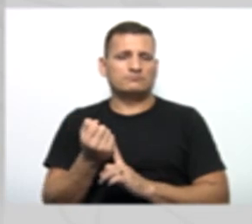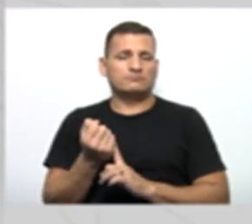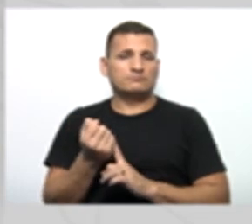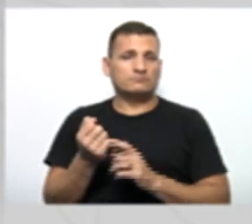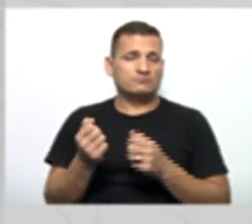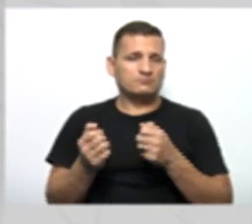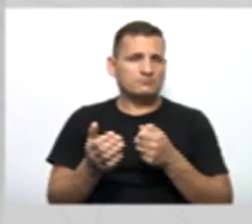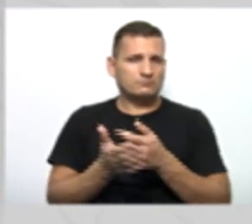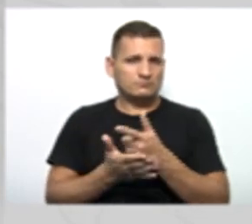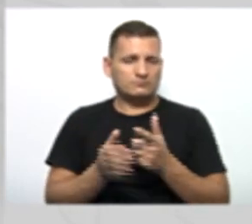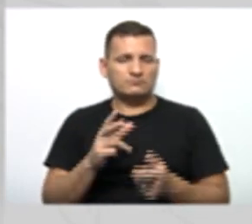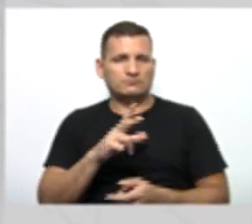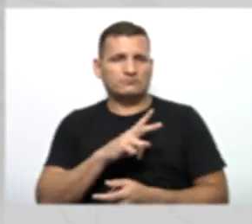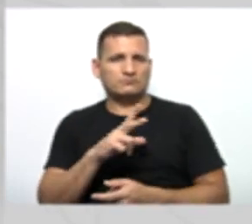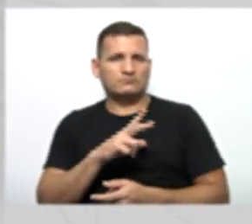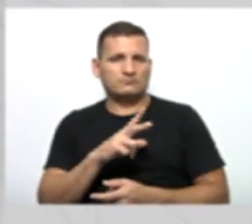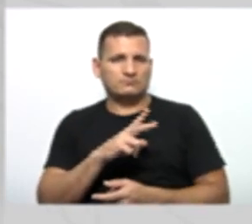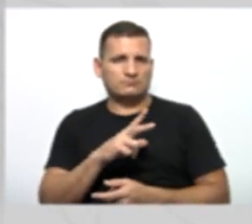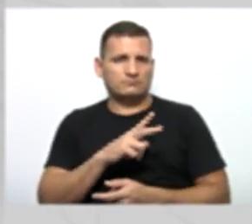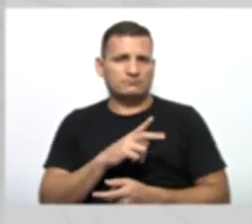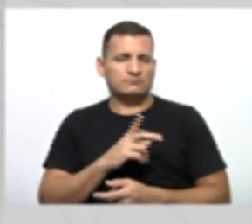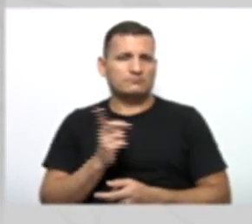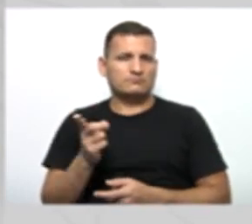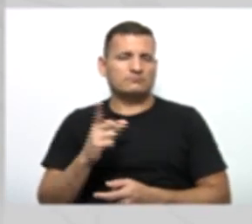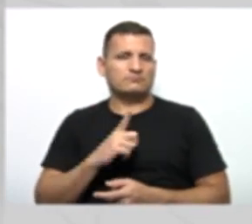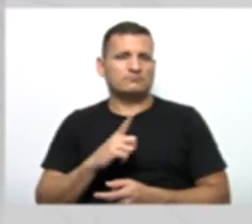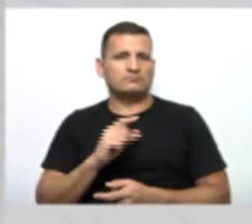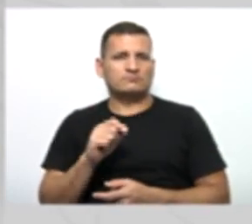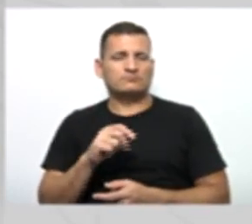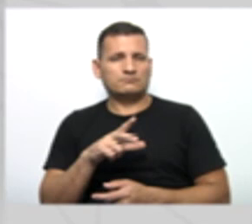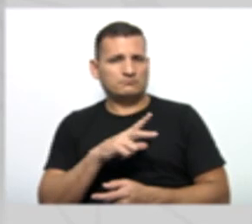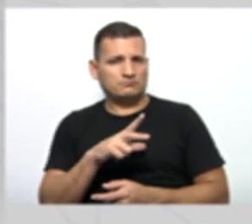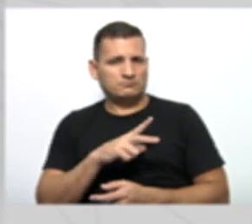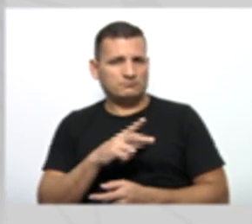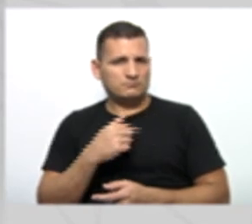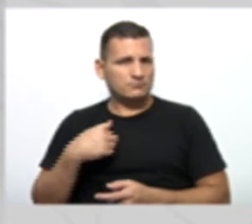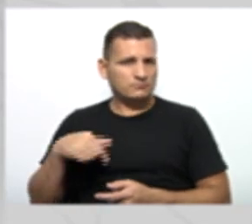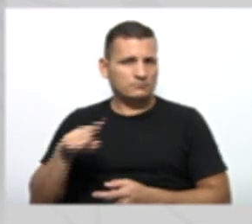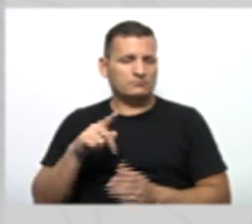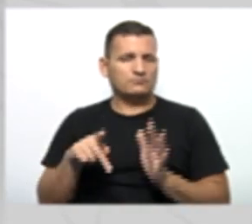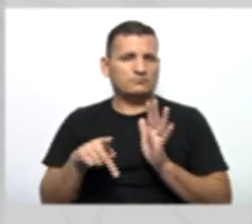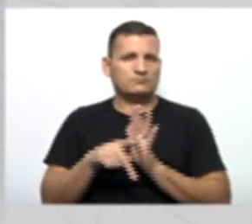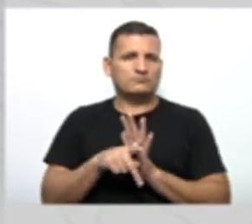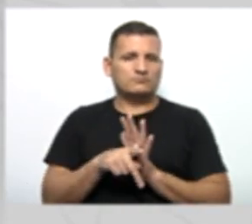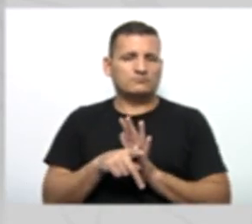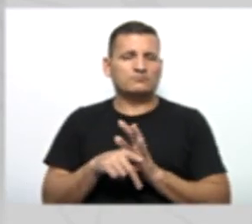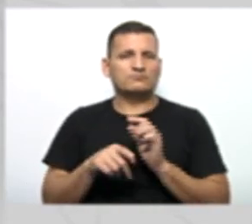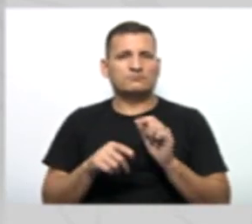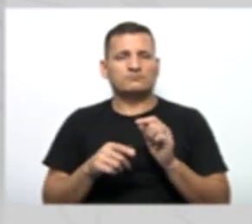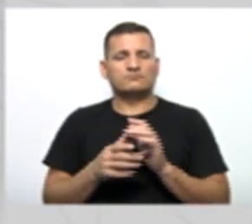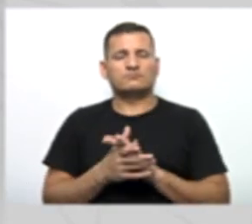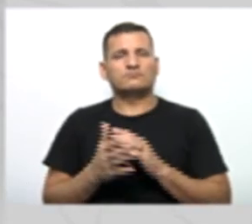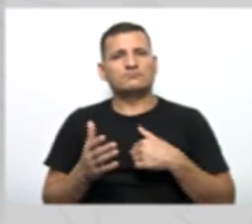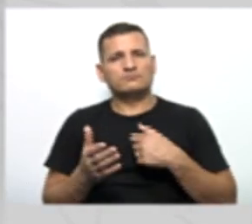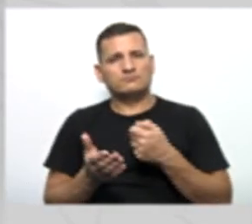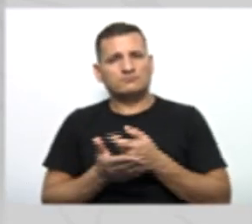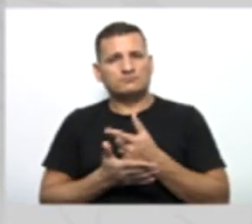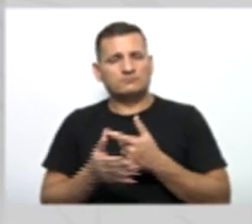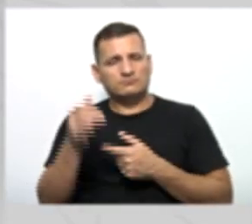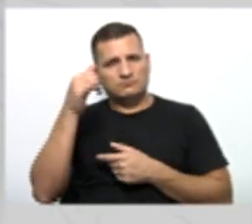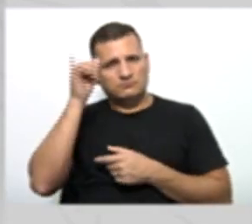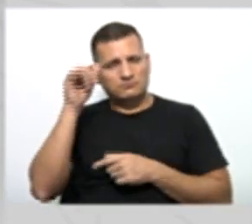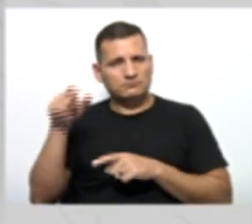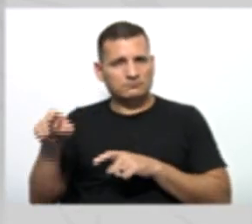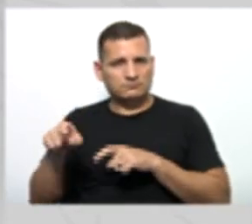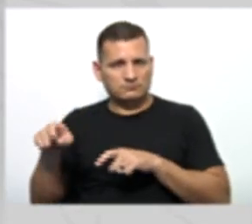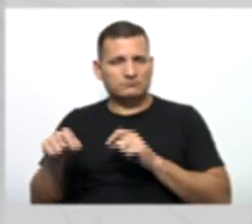propriedade privada, ela tem uma função privada para nós. Ou seja, compramos um sítio para